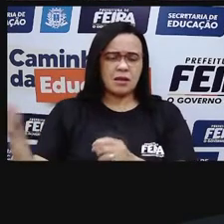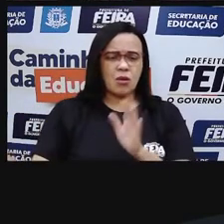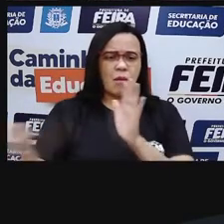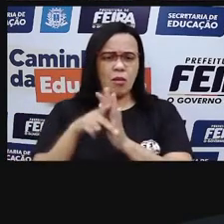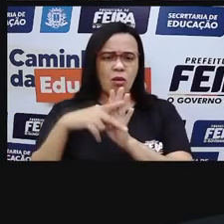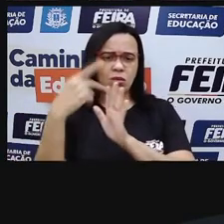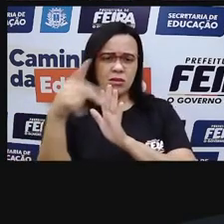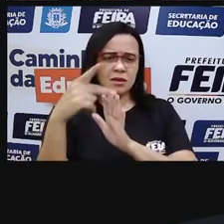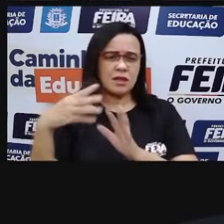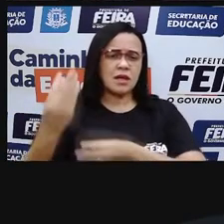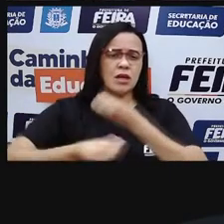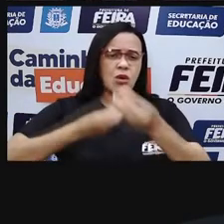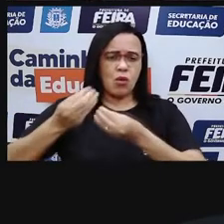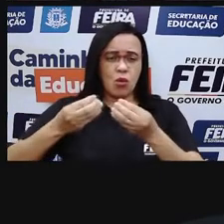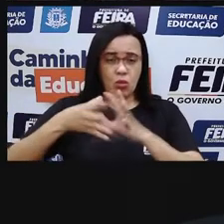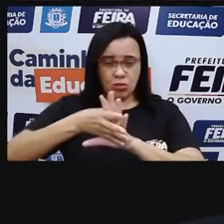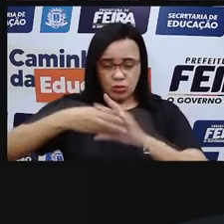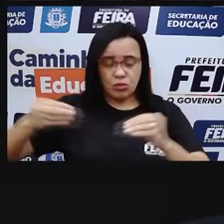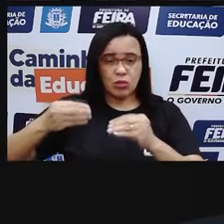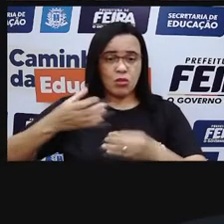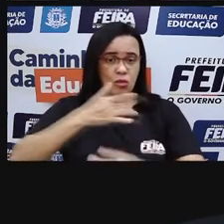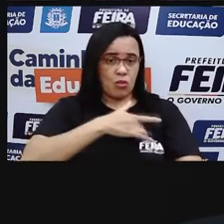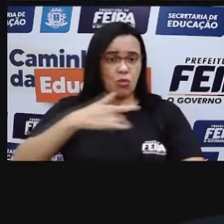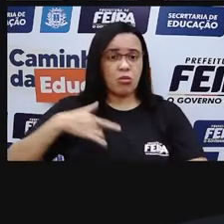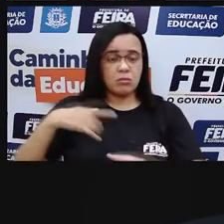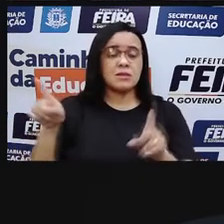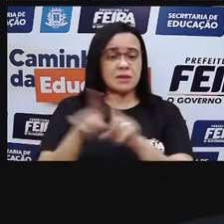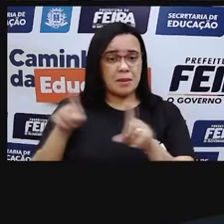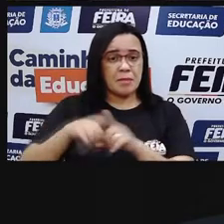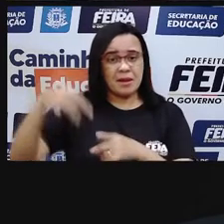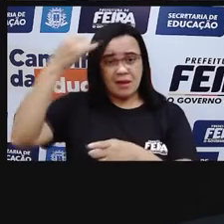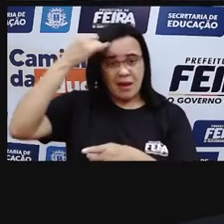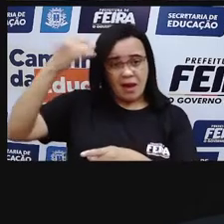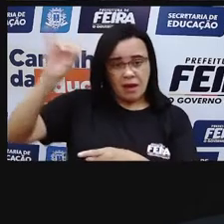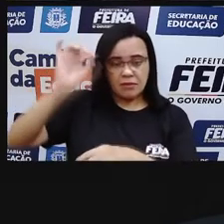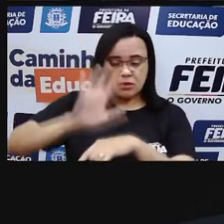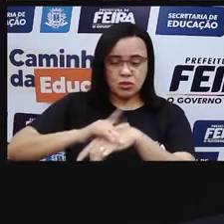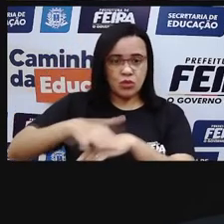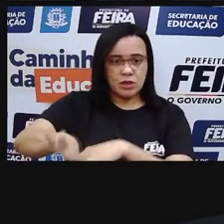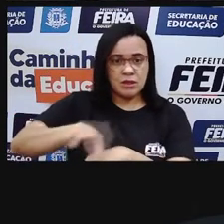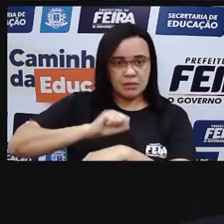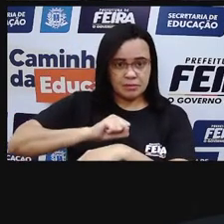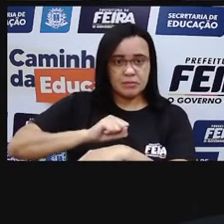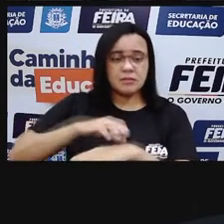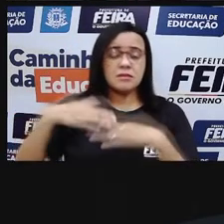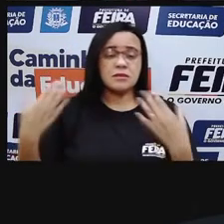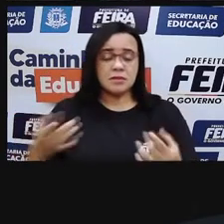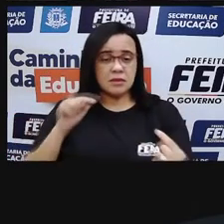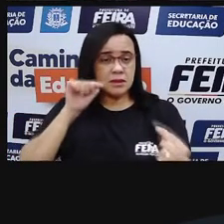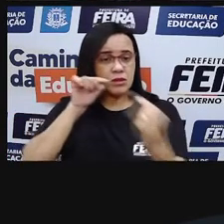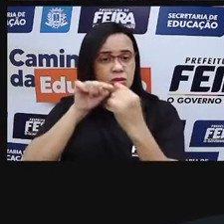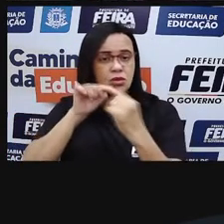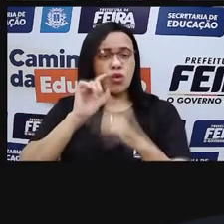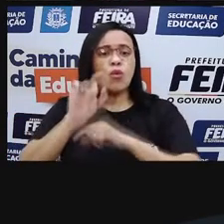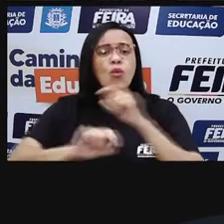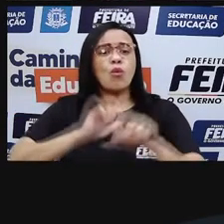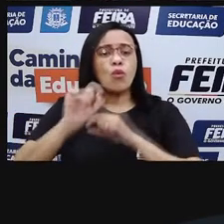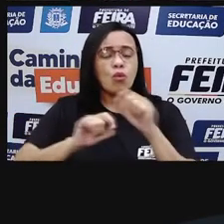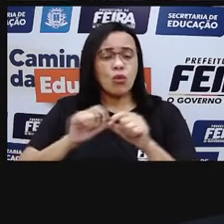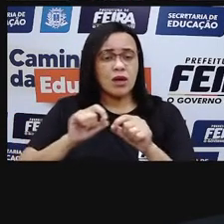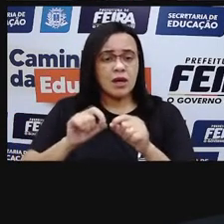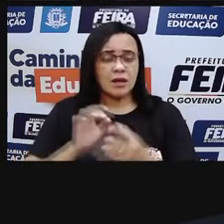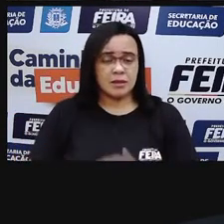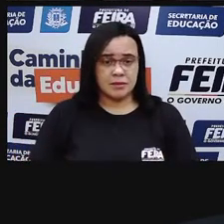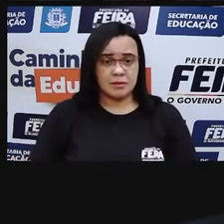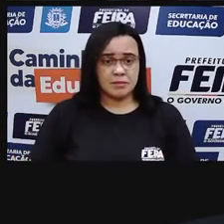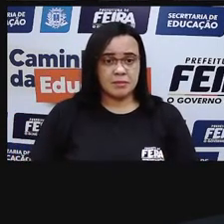ou preventiva de doenças. Então, o medicamento, ele vai ter uma função, um objetivo profilático. O que quer dizer